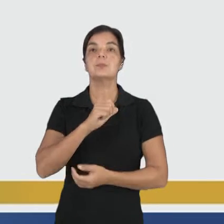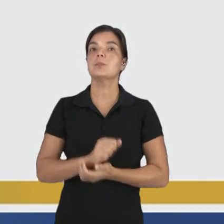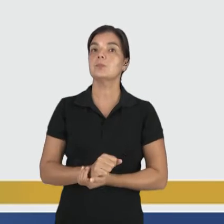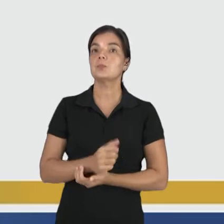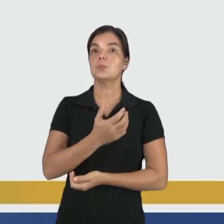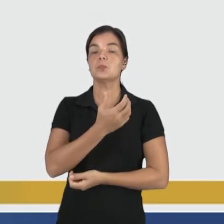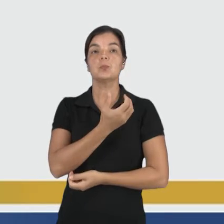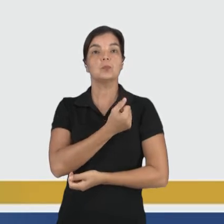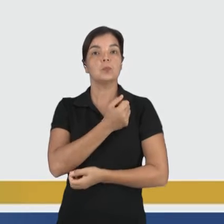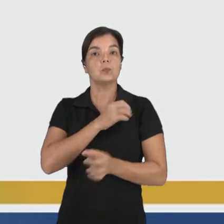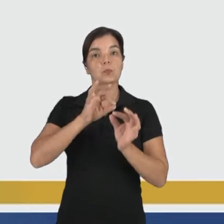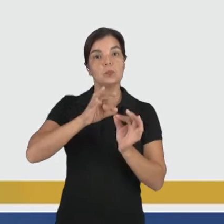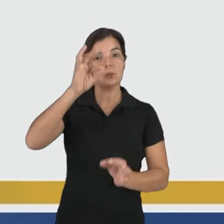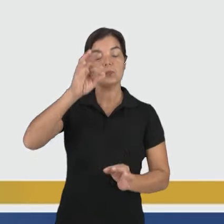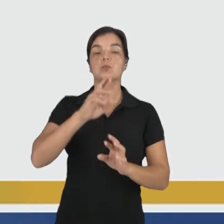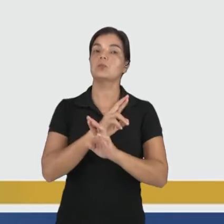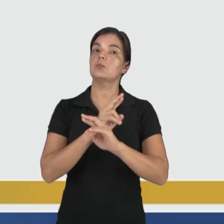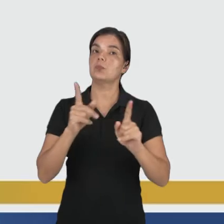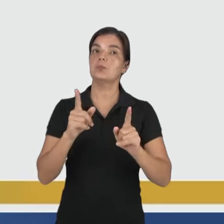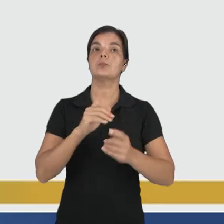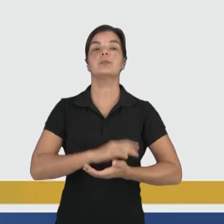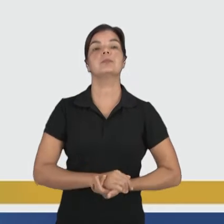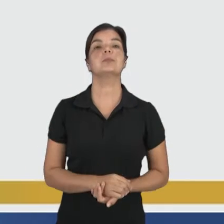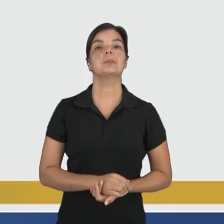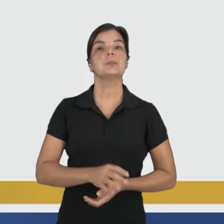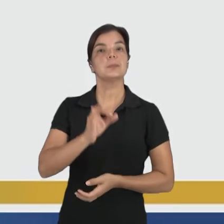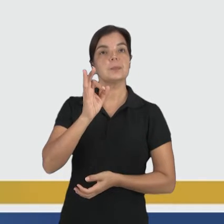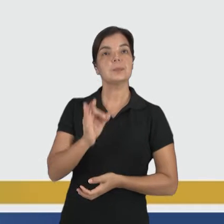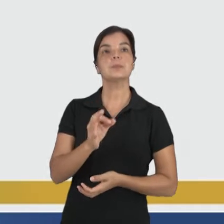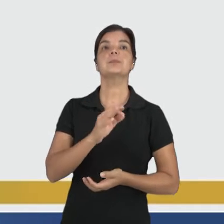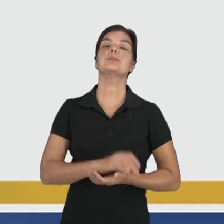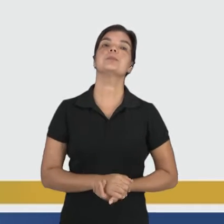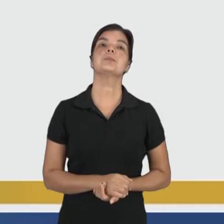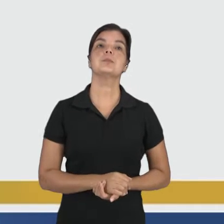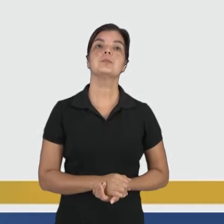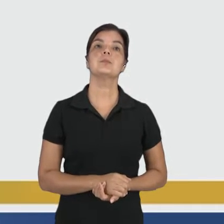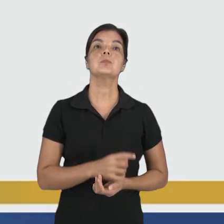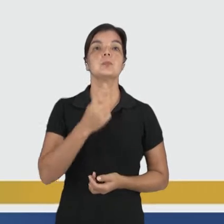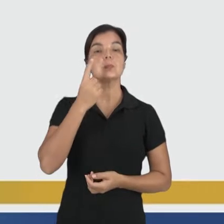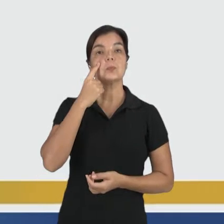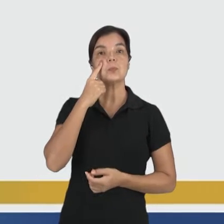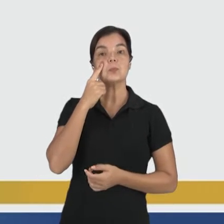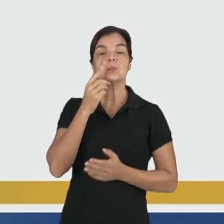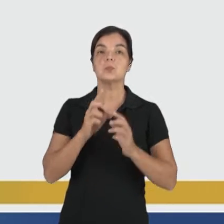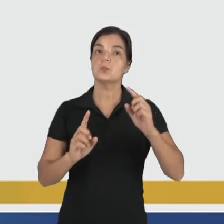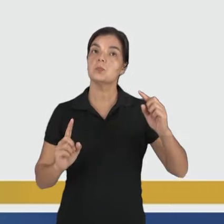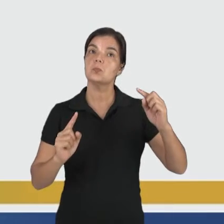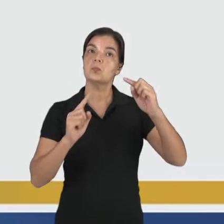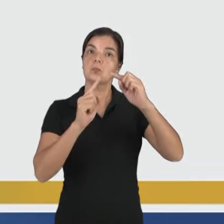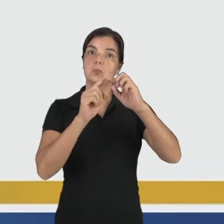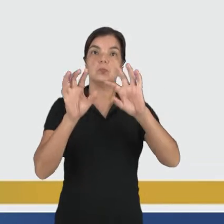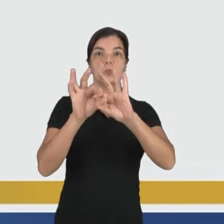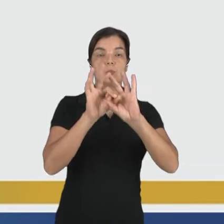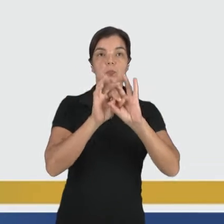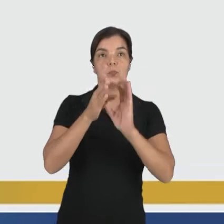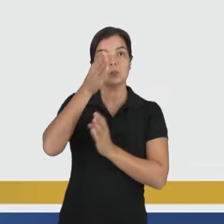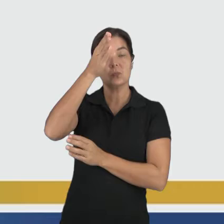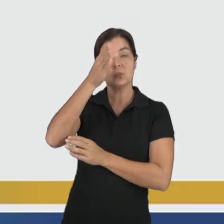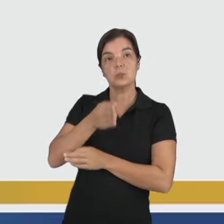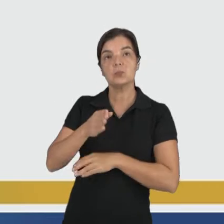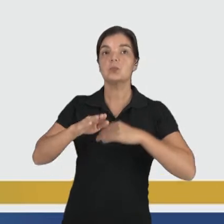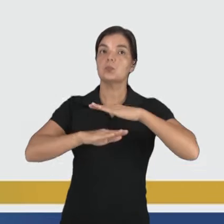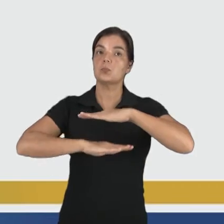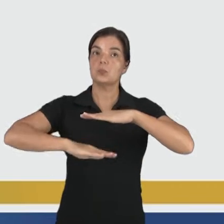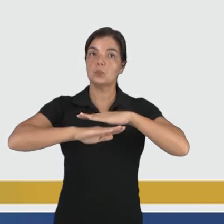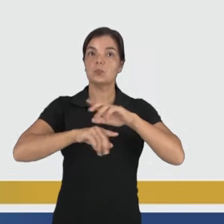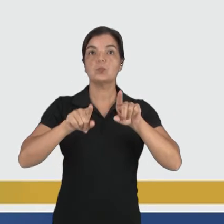de mensuração diferente, certo? Quando o vértice não está alinhado com o centro da base, o